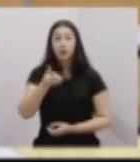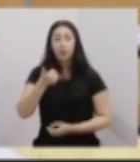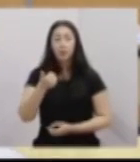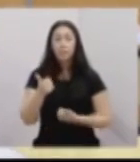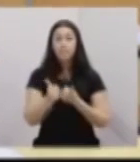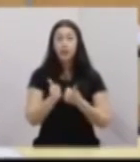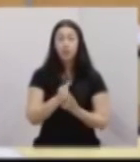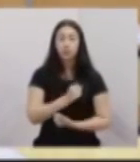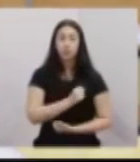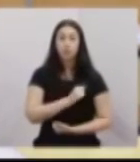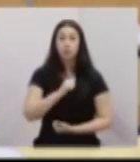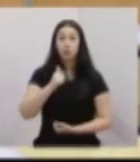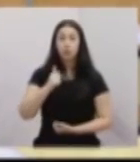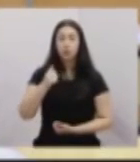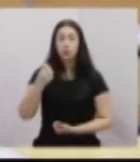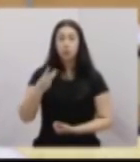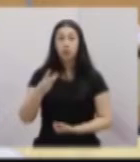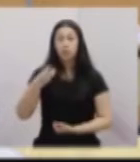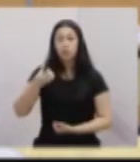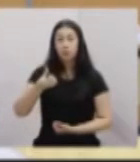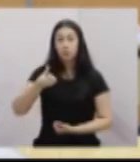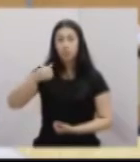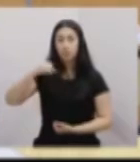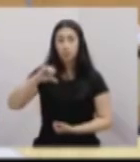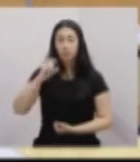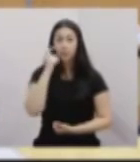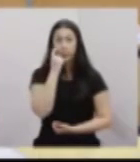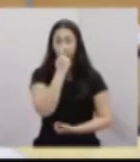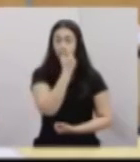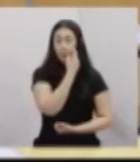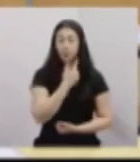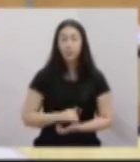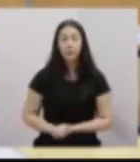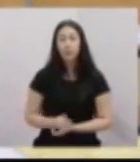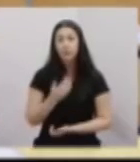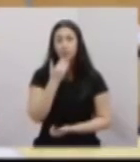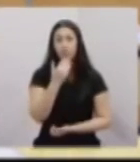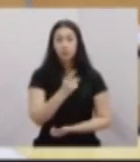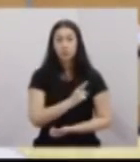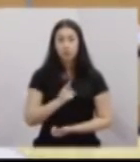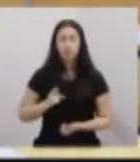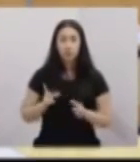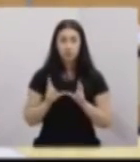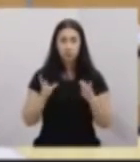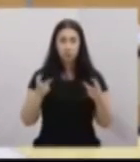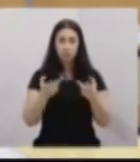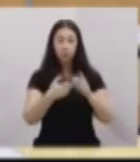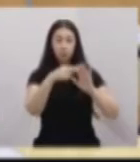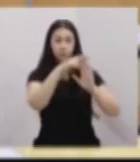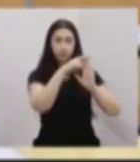número 369, no Parque Meia Lua. Requeremos ao excelentíssimo senhor presidente desta casa, ouvido